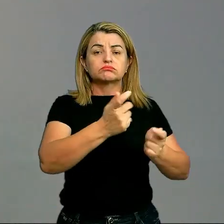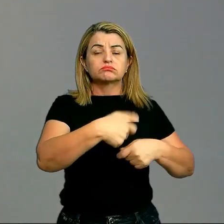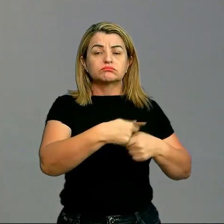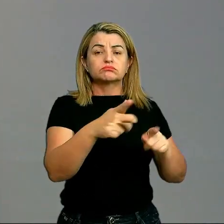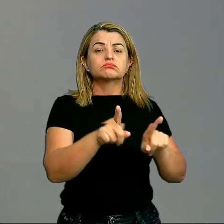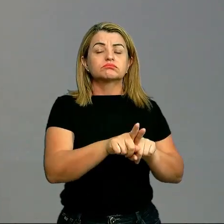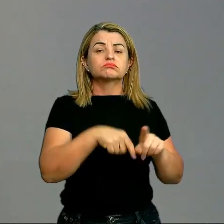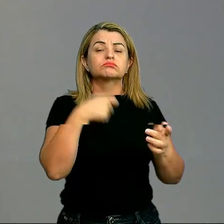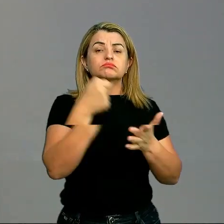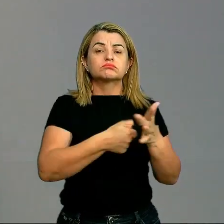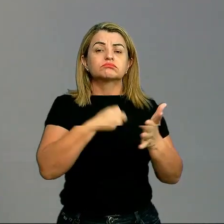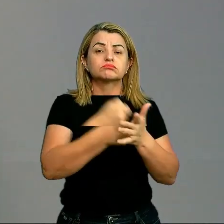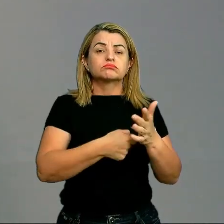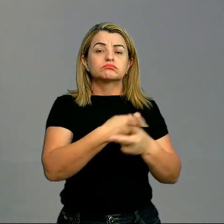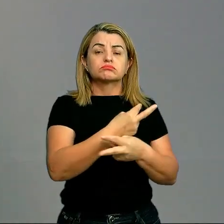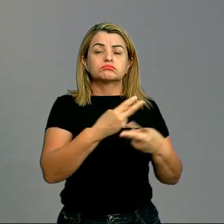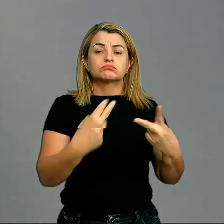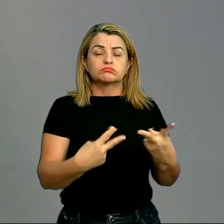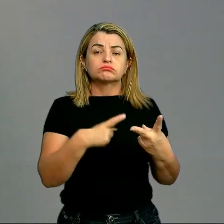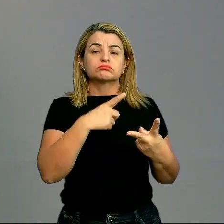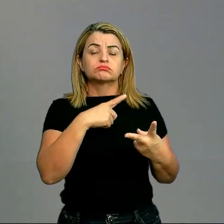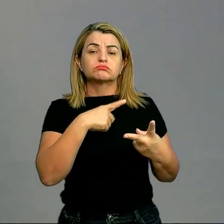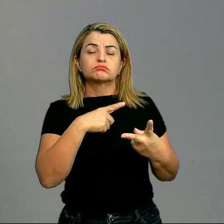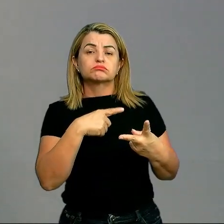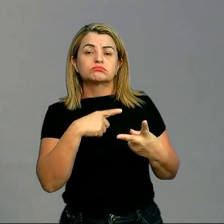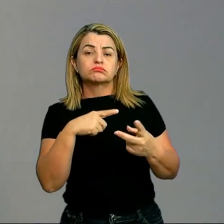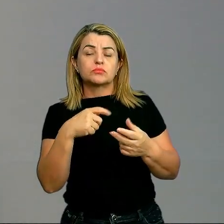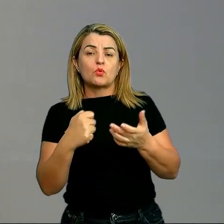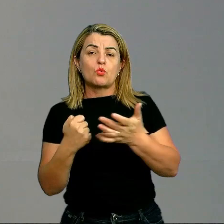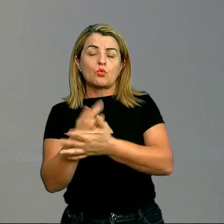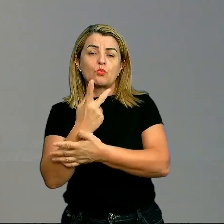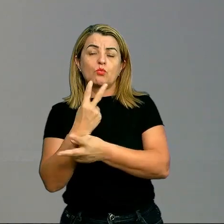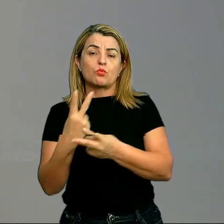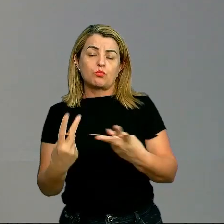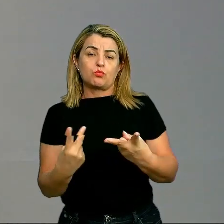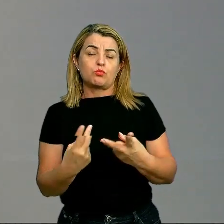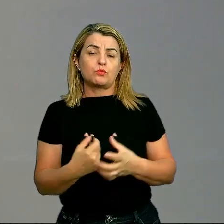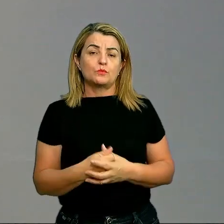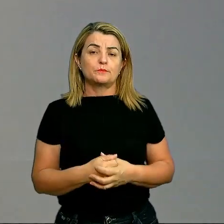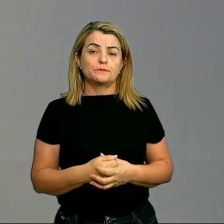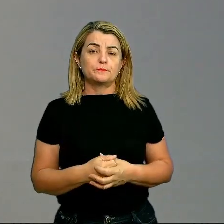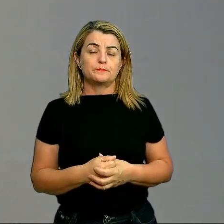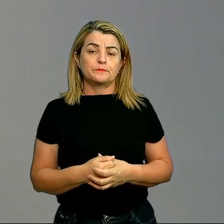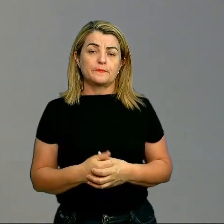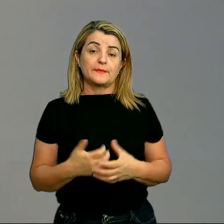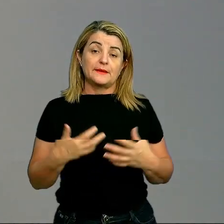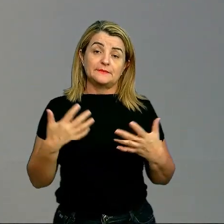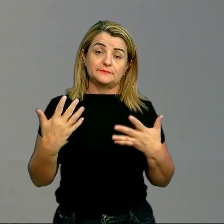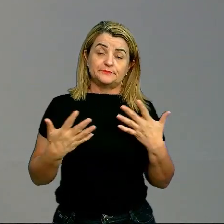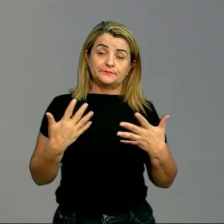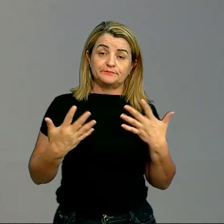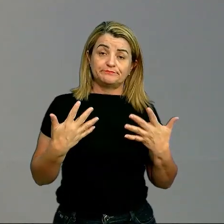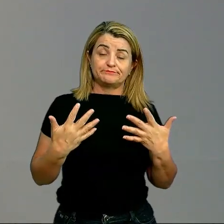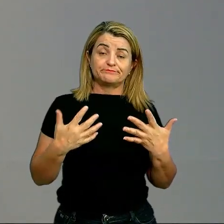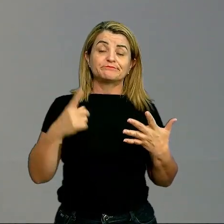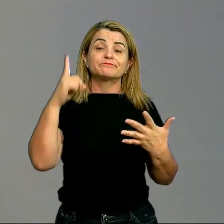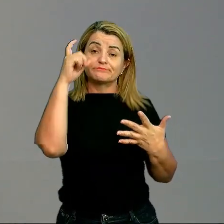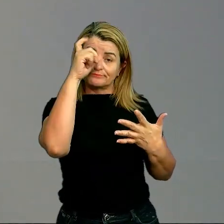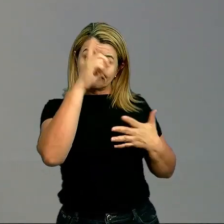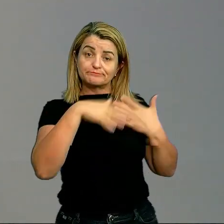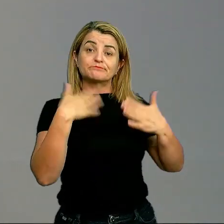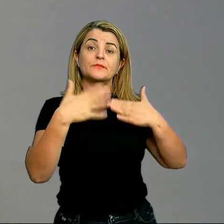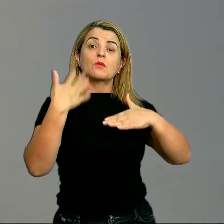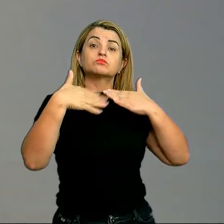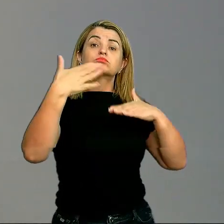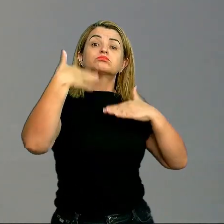até para pagar os fornecedores de quem eles tinham pego os produtos de matéria-prima. Mas aí a bola de neve ela